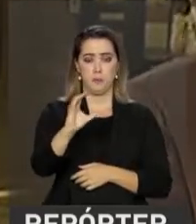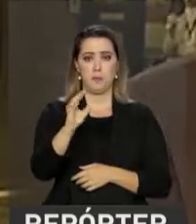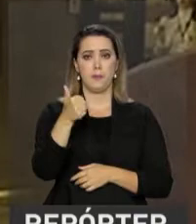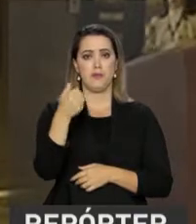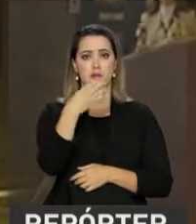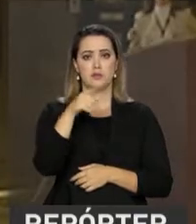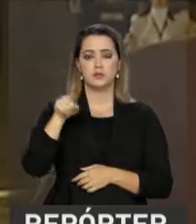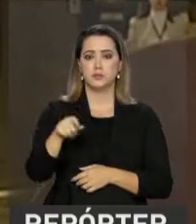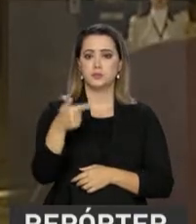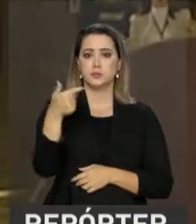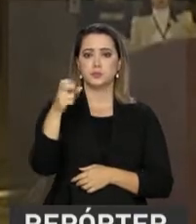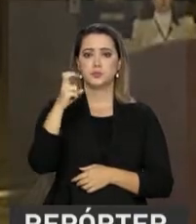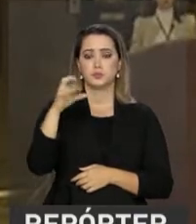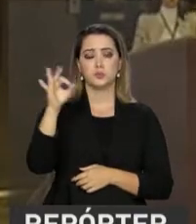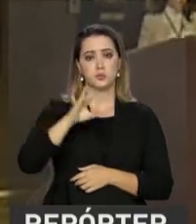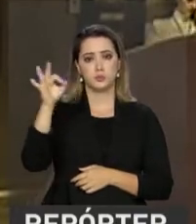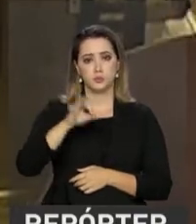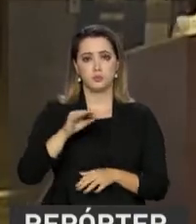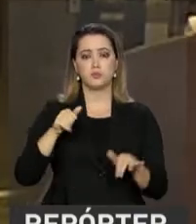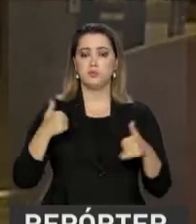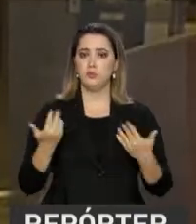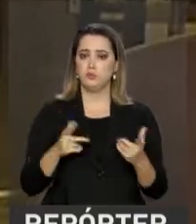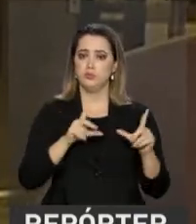substantiva e essas